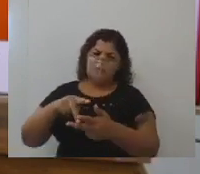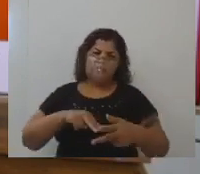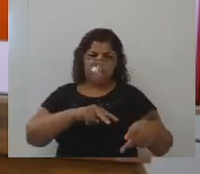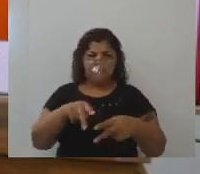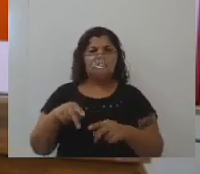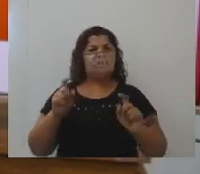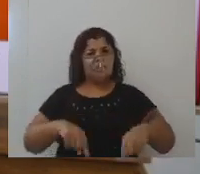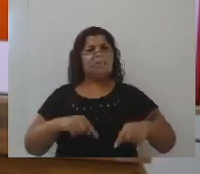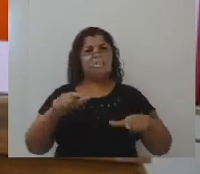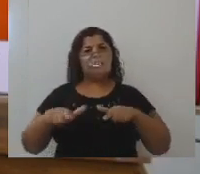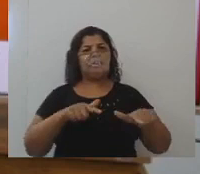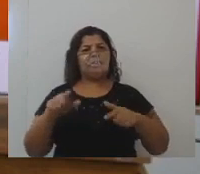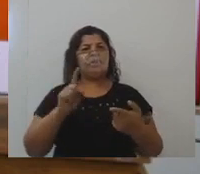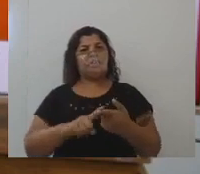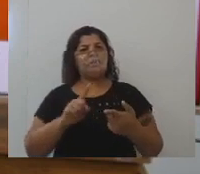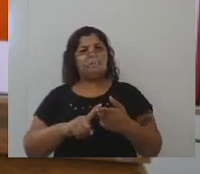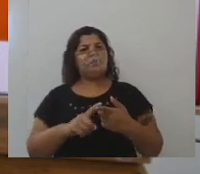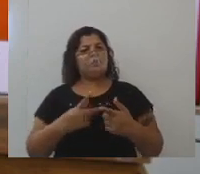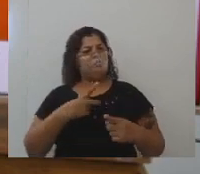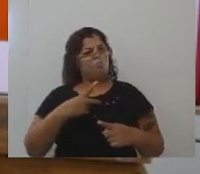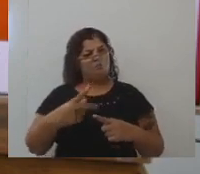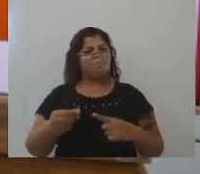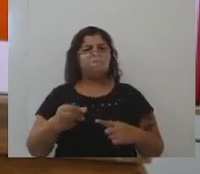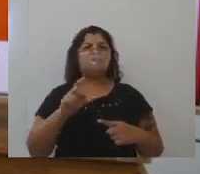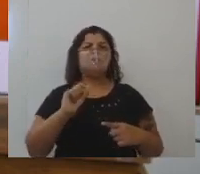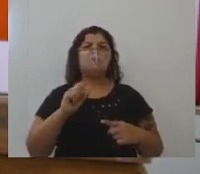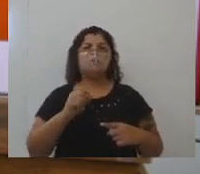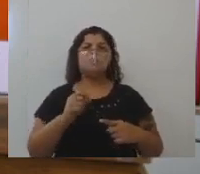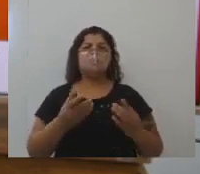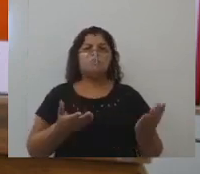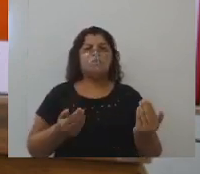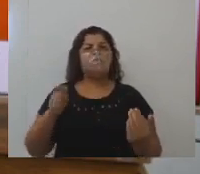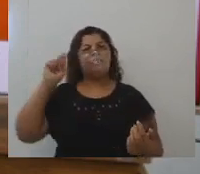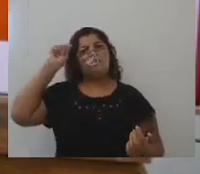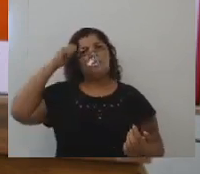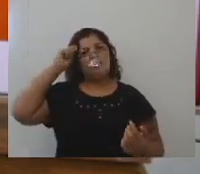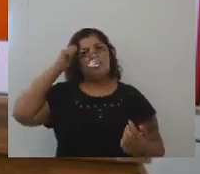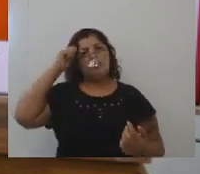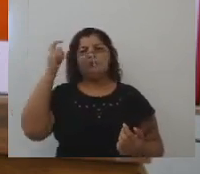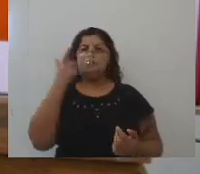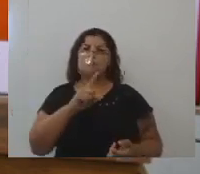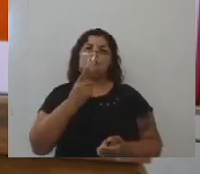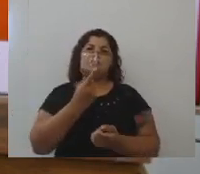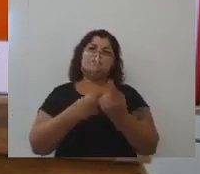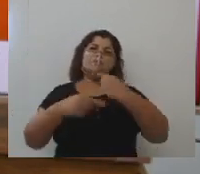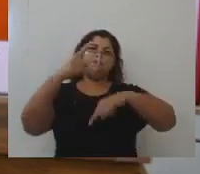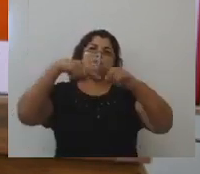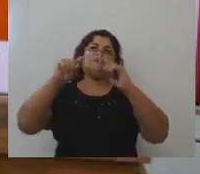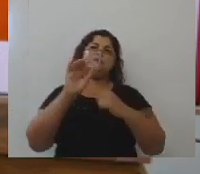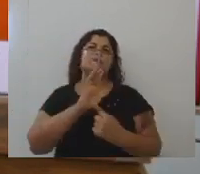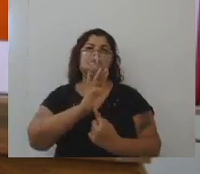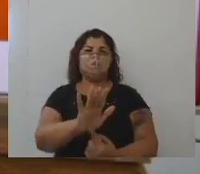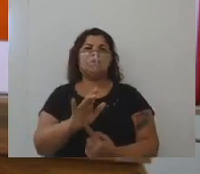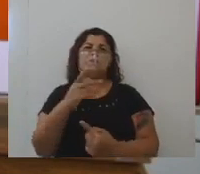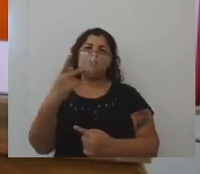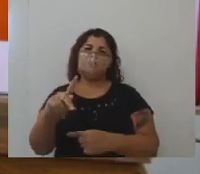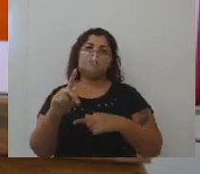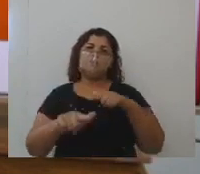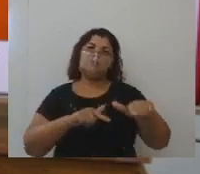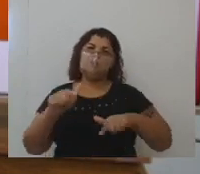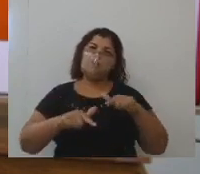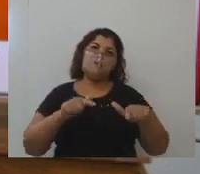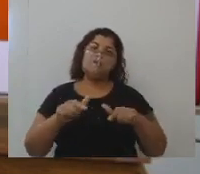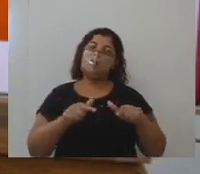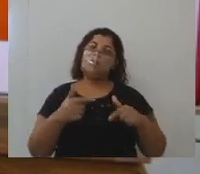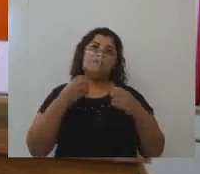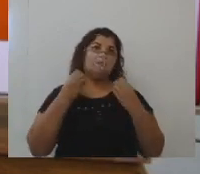trabalho. Então é um exemplo de superação de um jovem negro que saiu da periferia e está mostrando o trabalho dele de forma